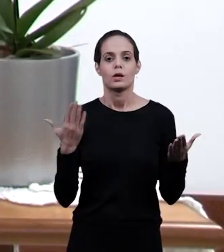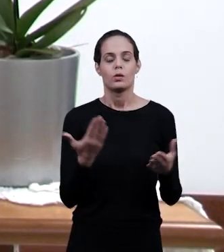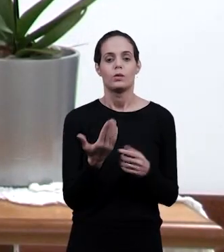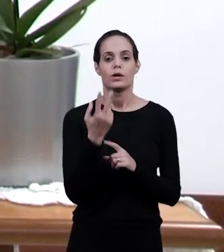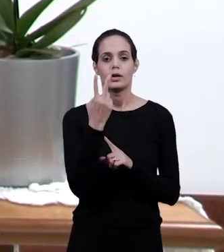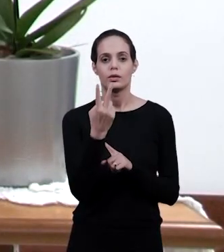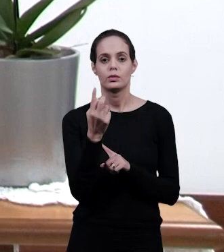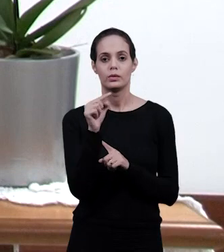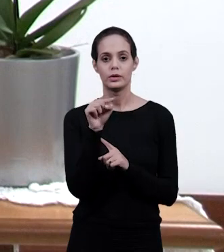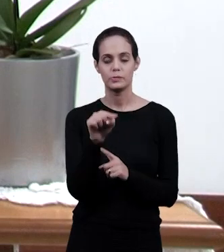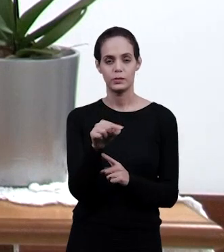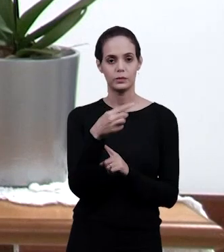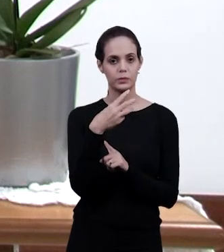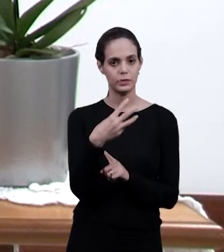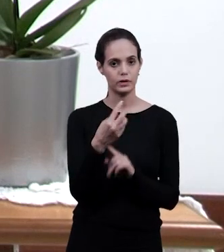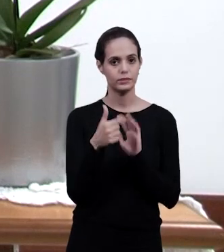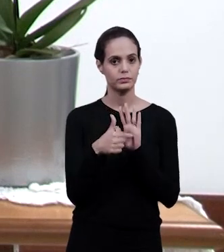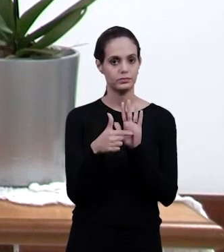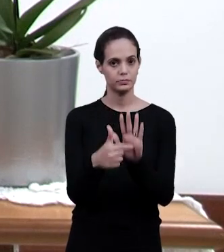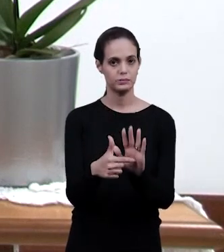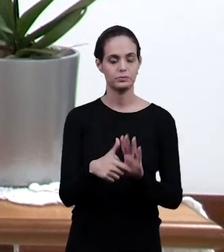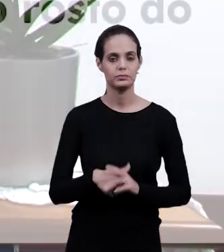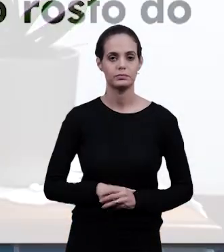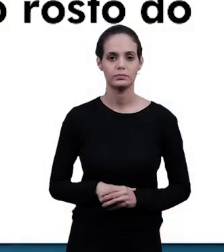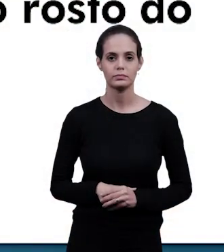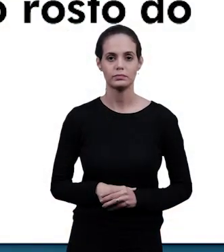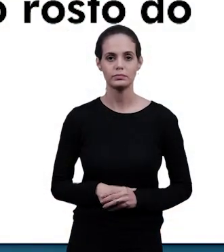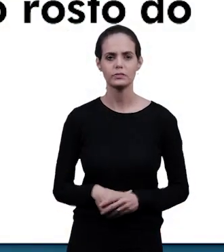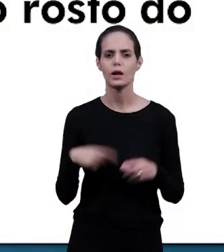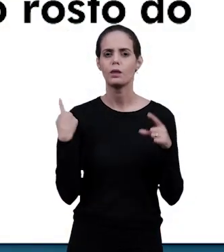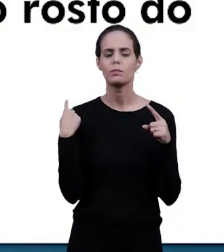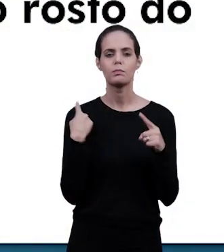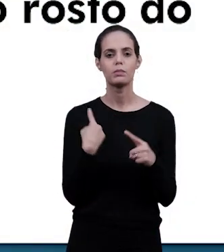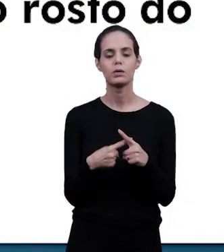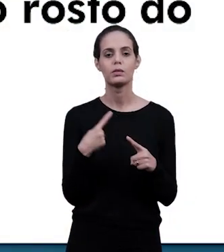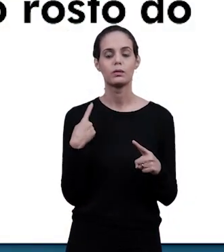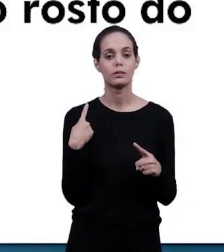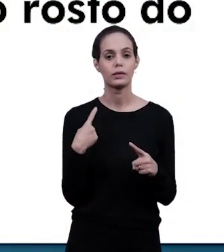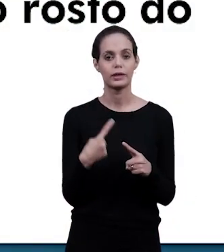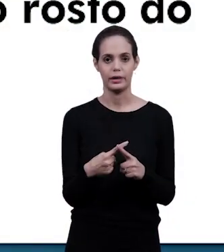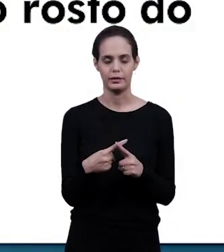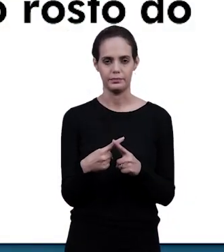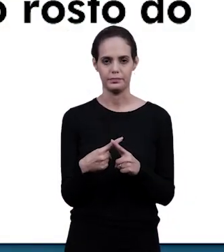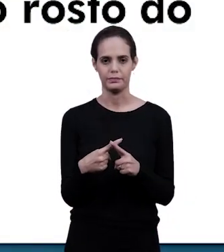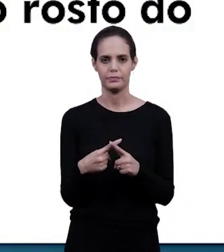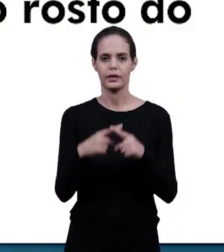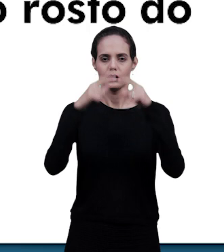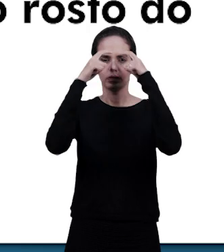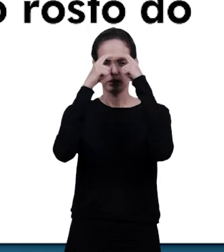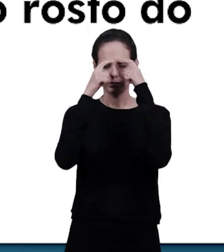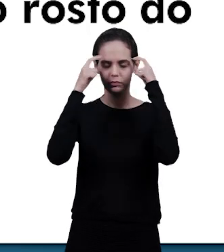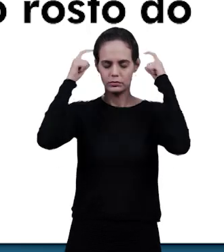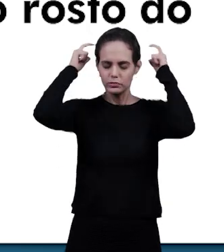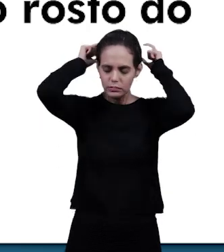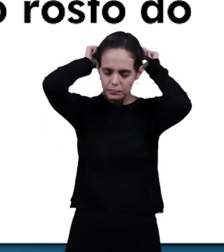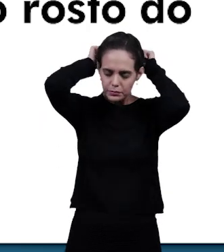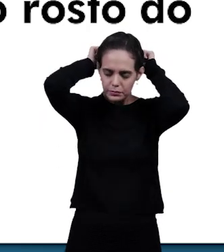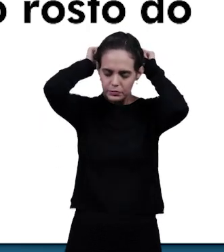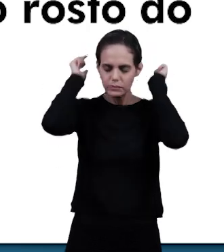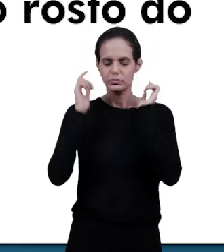questão agora de 2.3, que diz assim: por que vendaram os olhos do Senhor